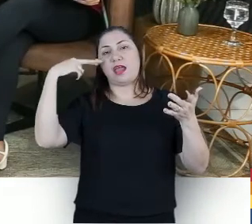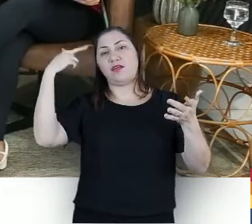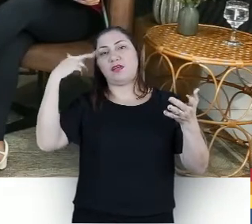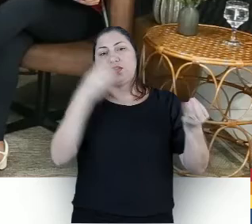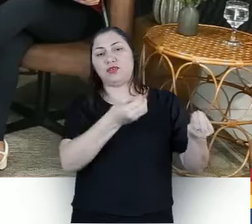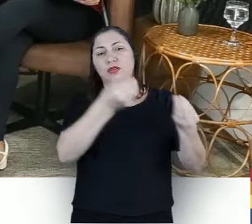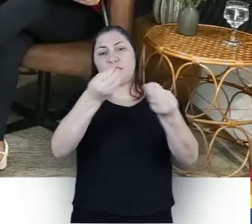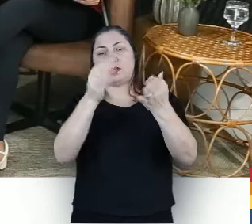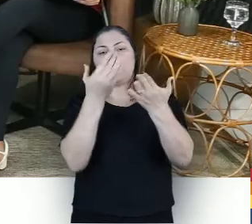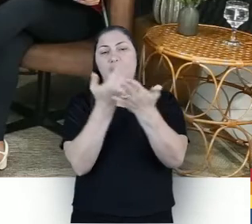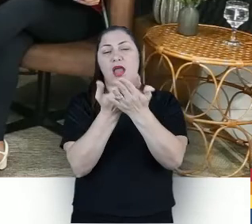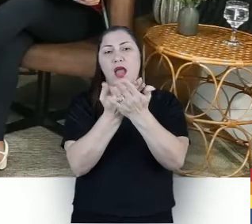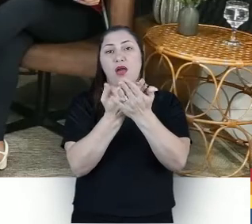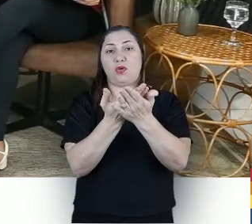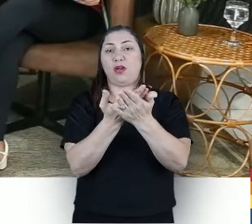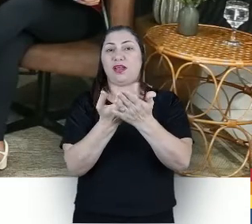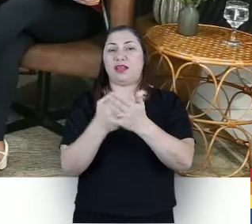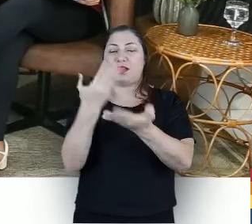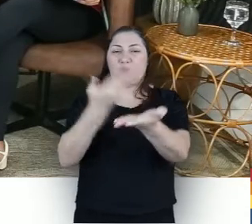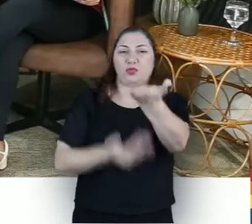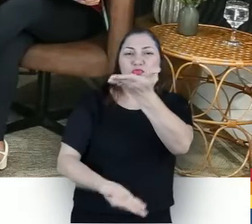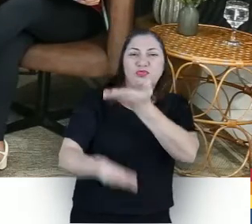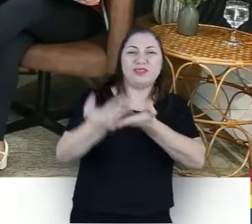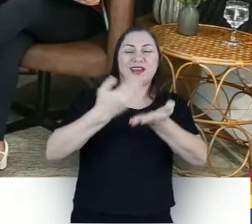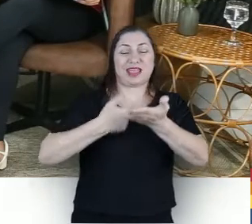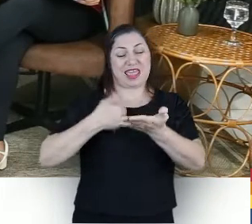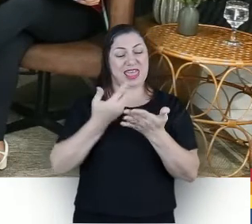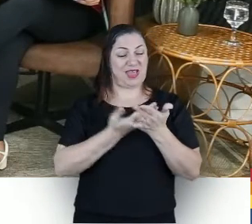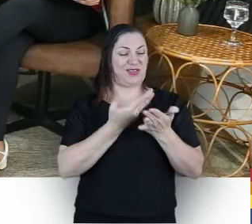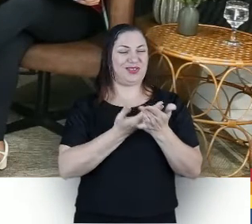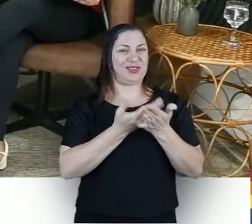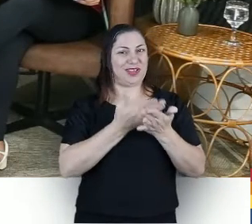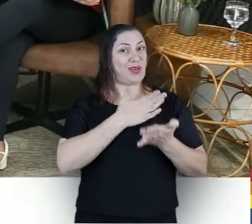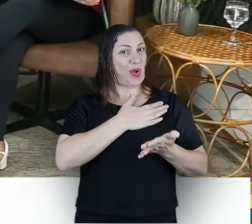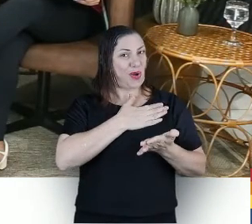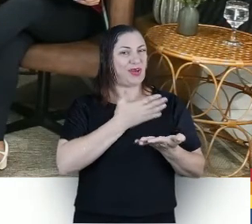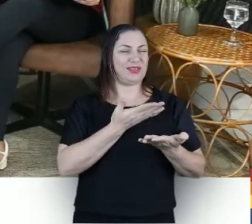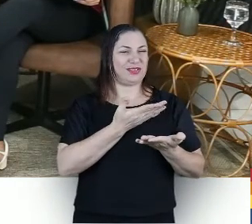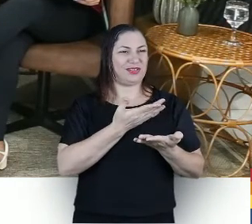enquanto profissional, enquanto estudante acadêmica, né?